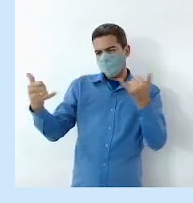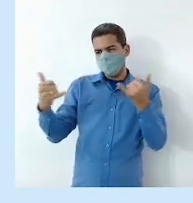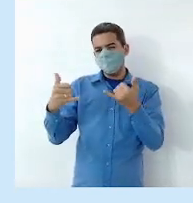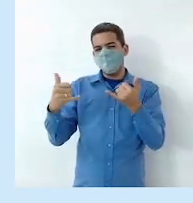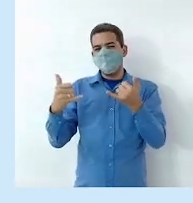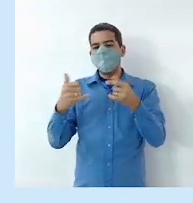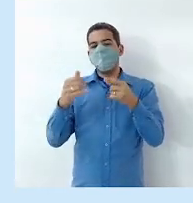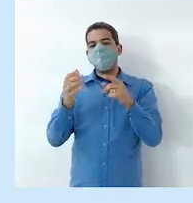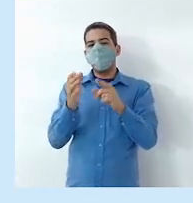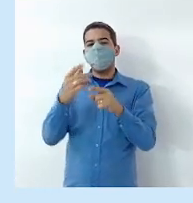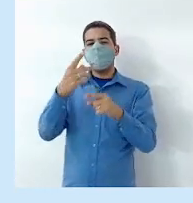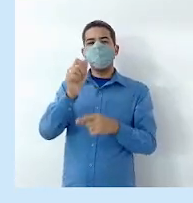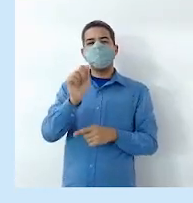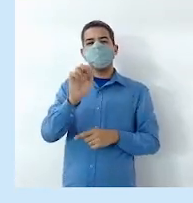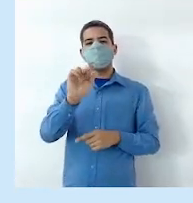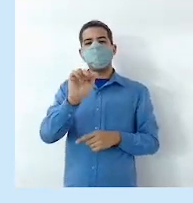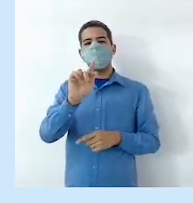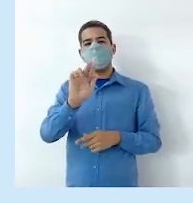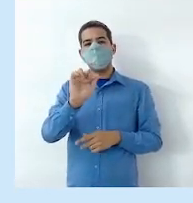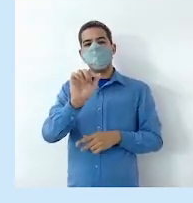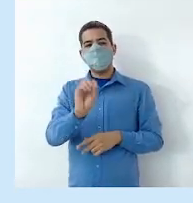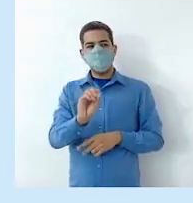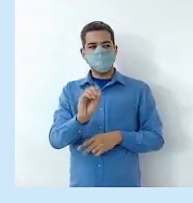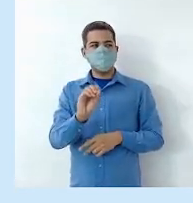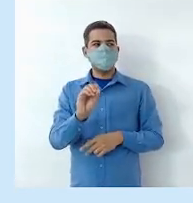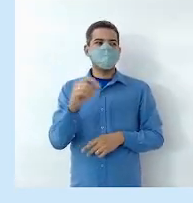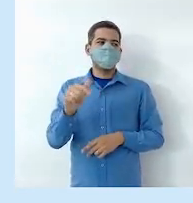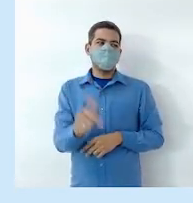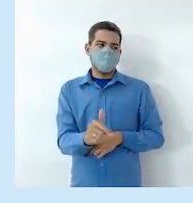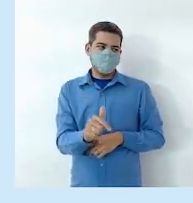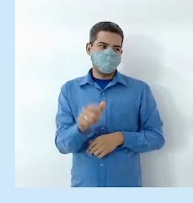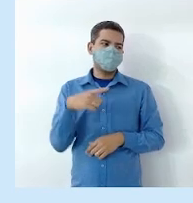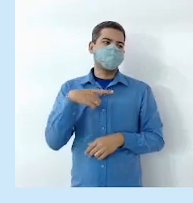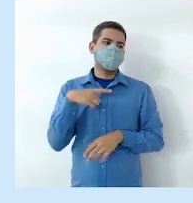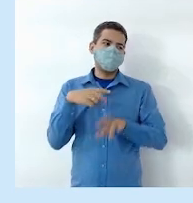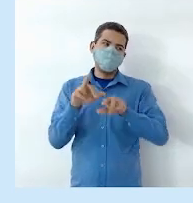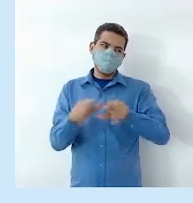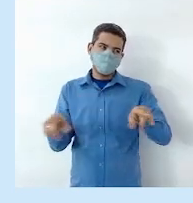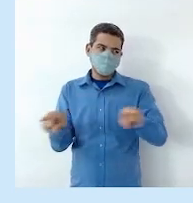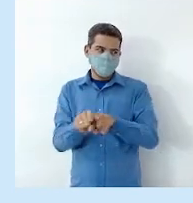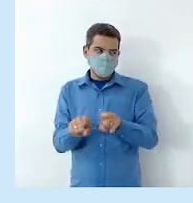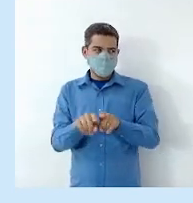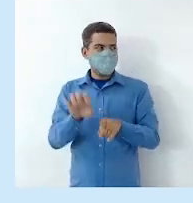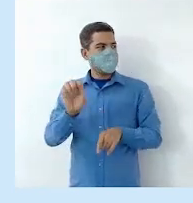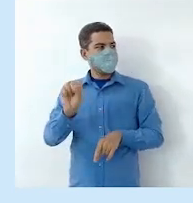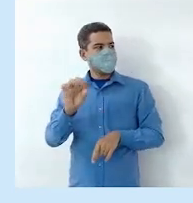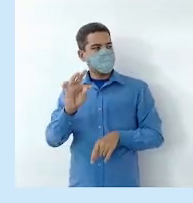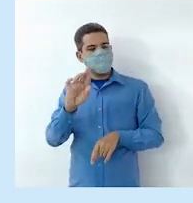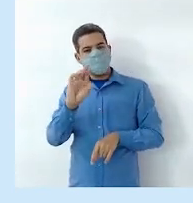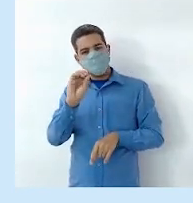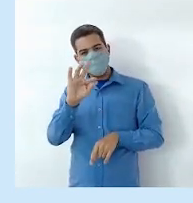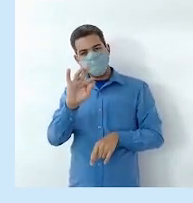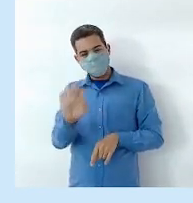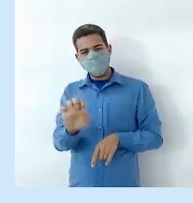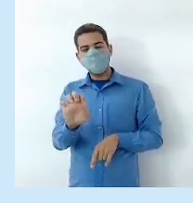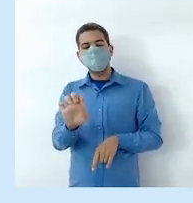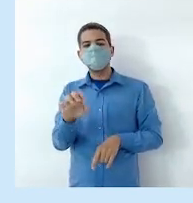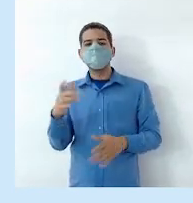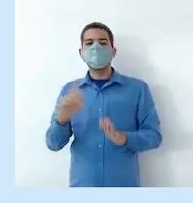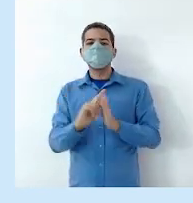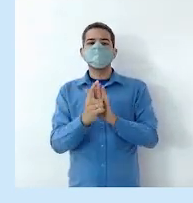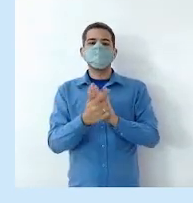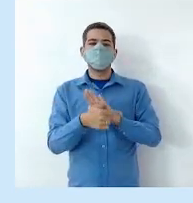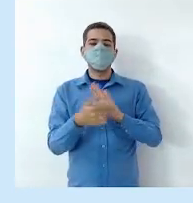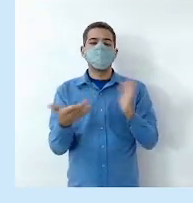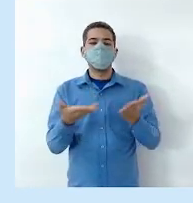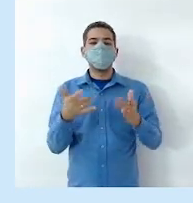o parágrafo, mas a estruturação de versos e estrofes. No caso desse gênero que a gente vai trabalhar